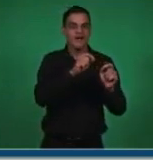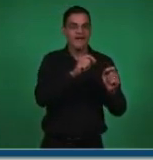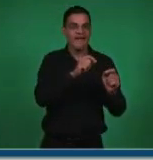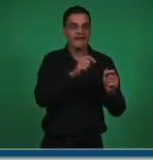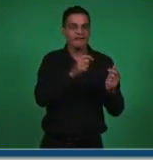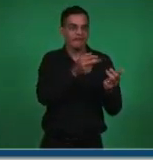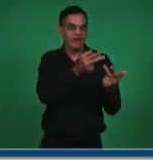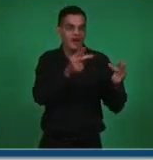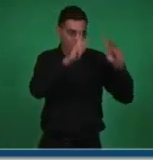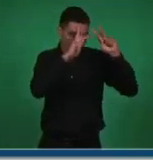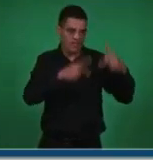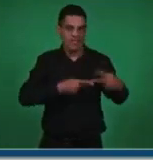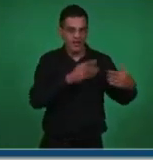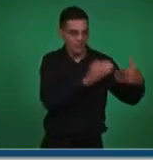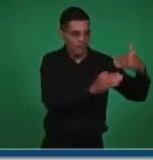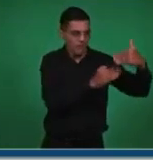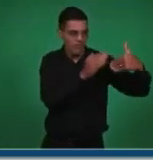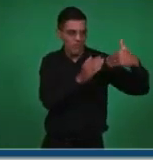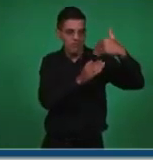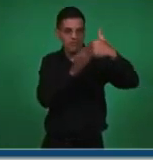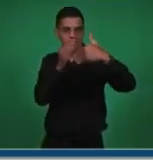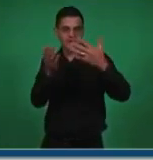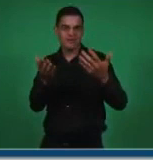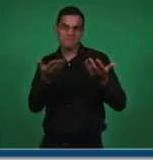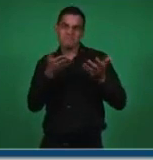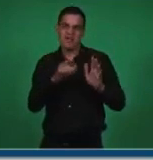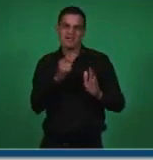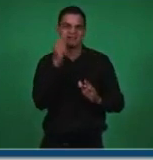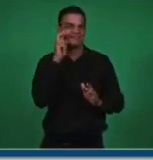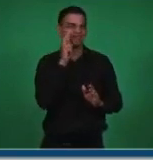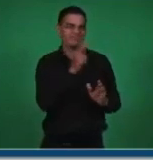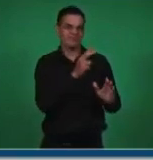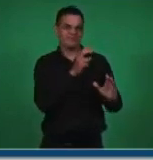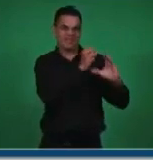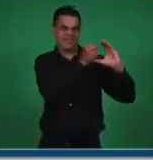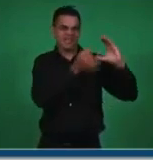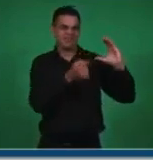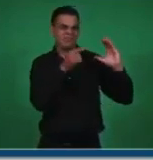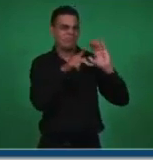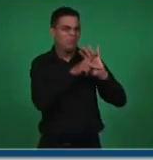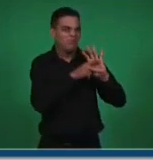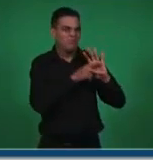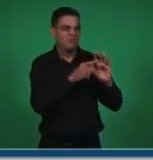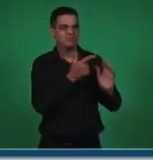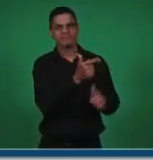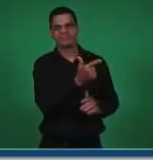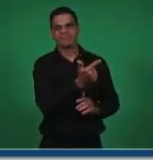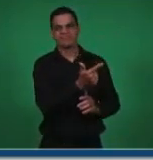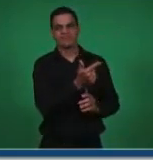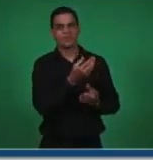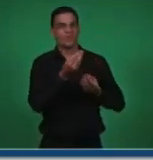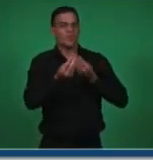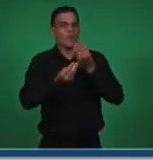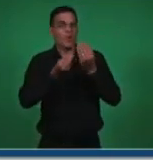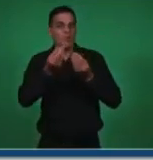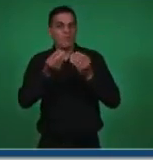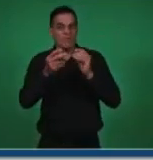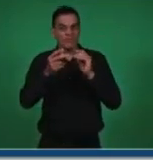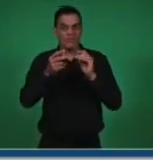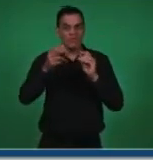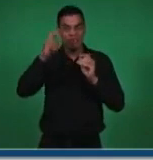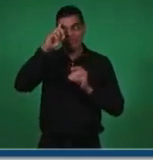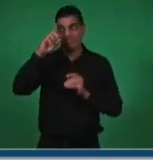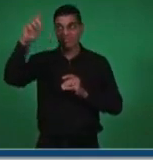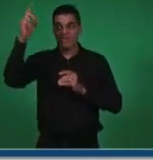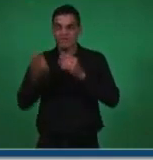nós observamos que descaracteriza completamente a maneira como Deus criou a